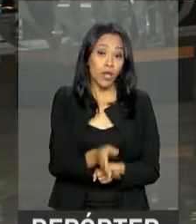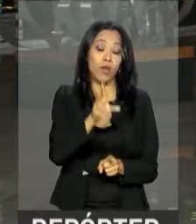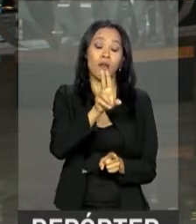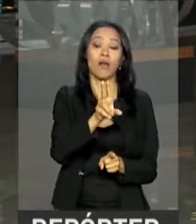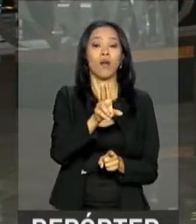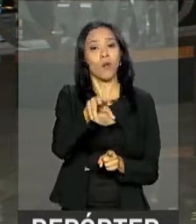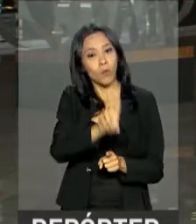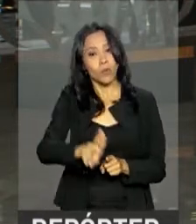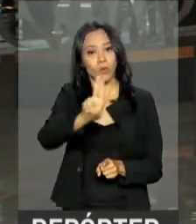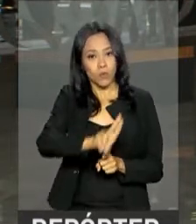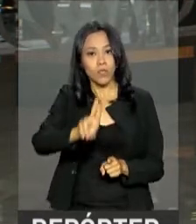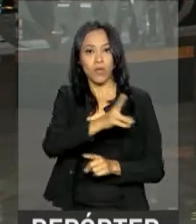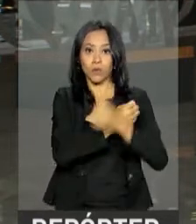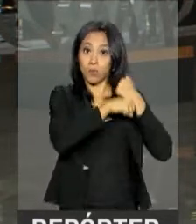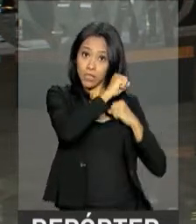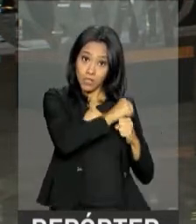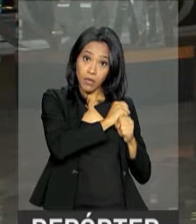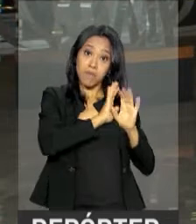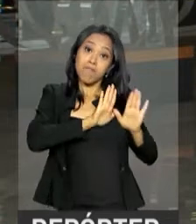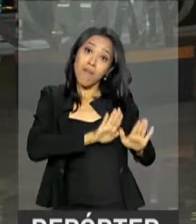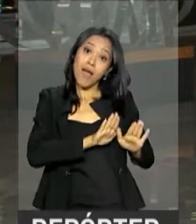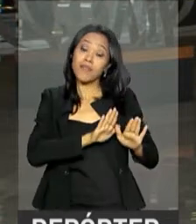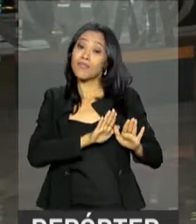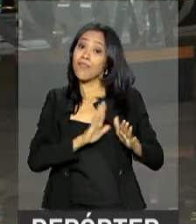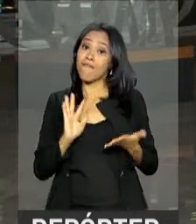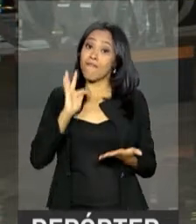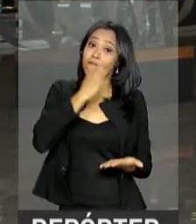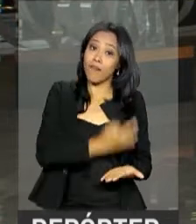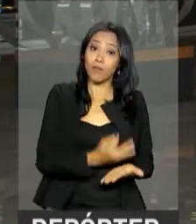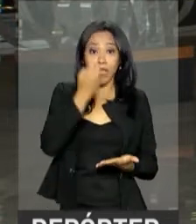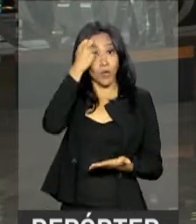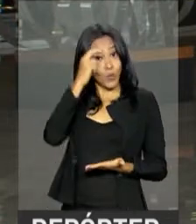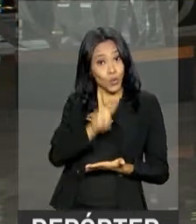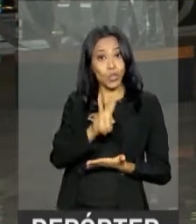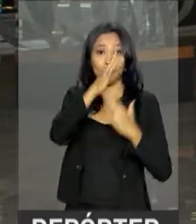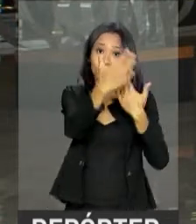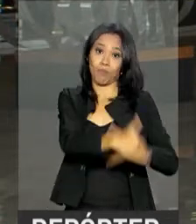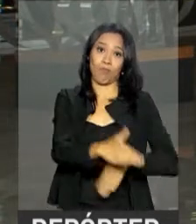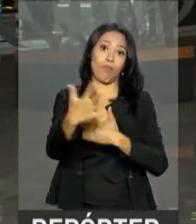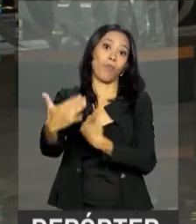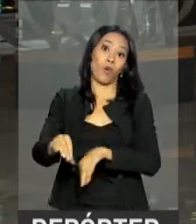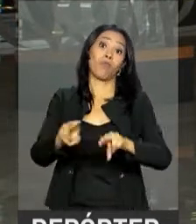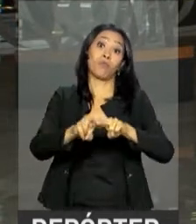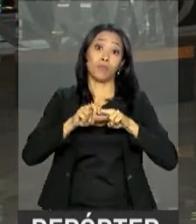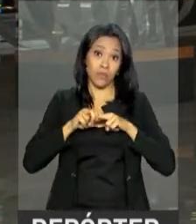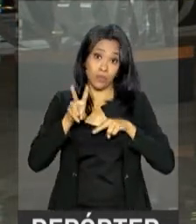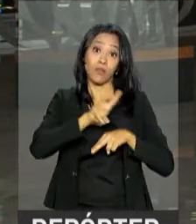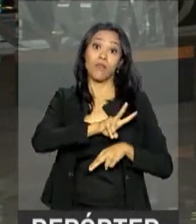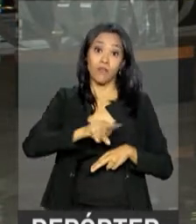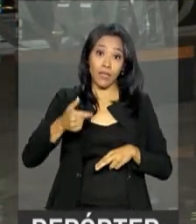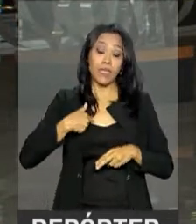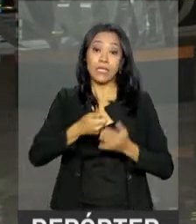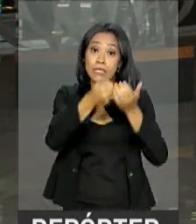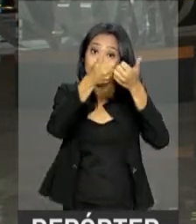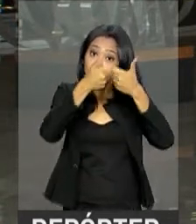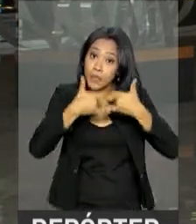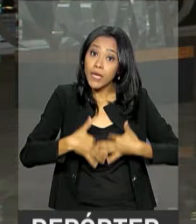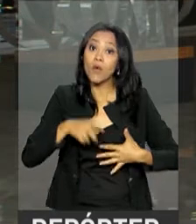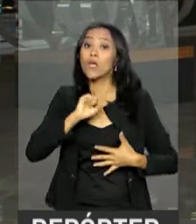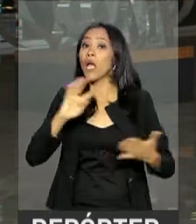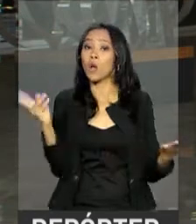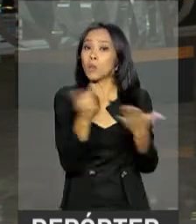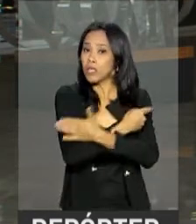o ascensão no ano passado mas faltaram aos dois dias de prova por isso vão ter que justificar essa ausência